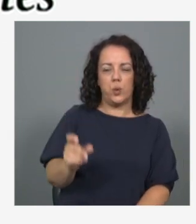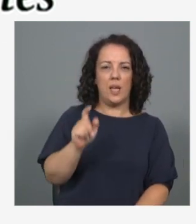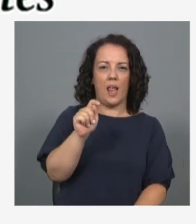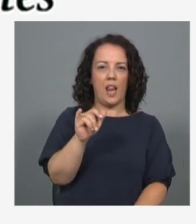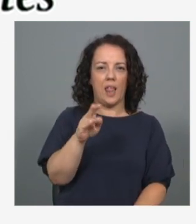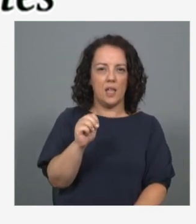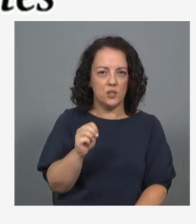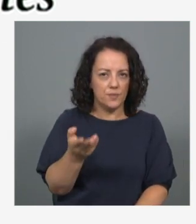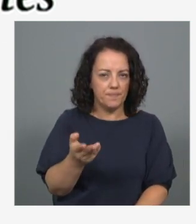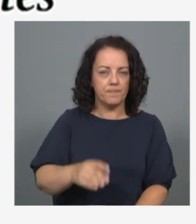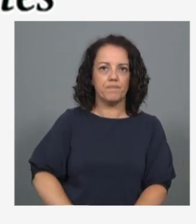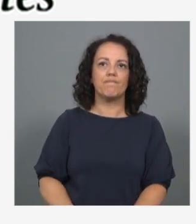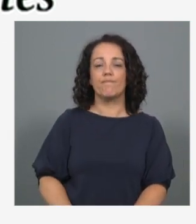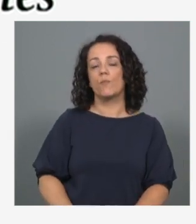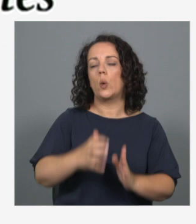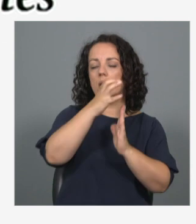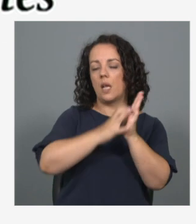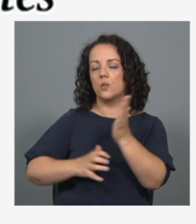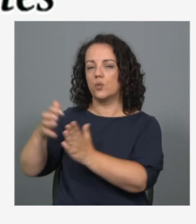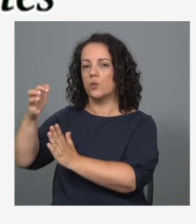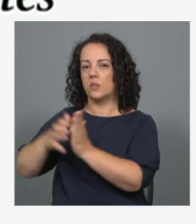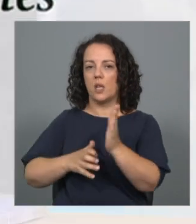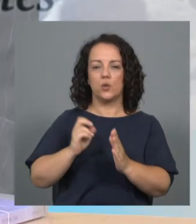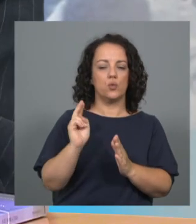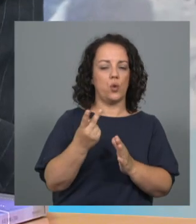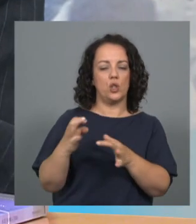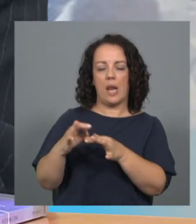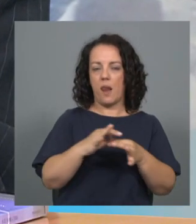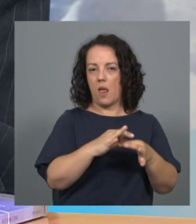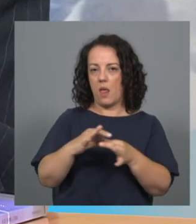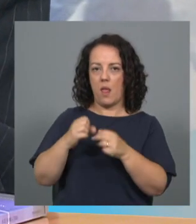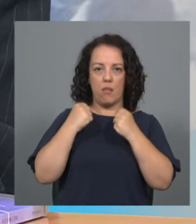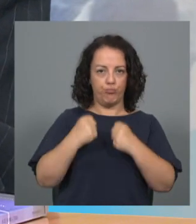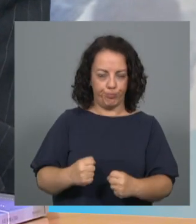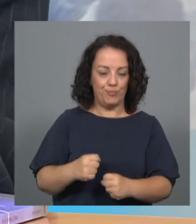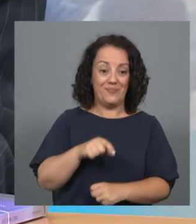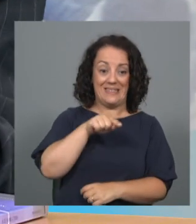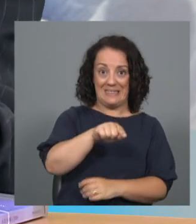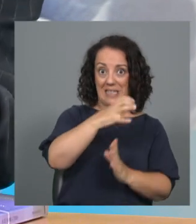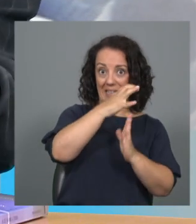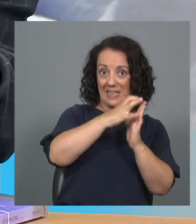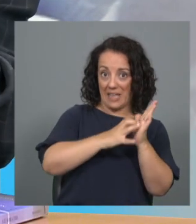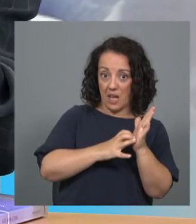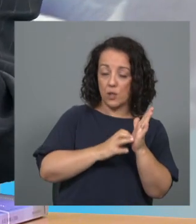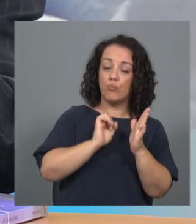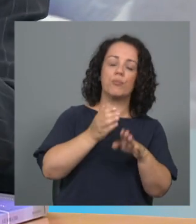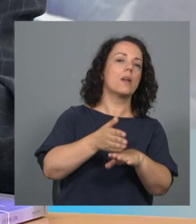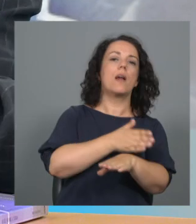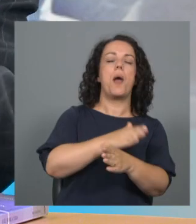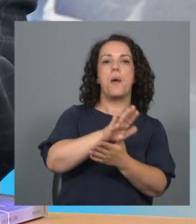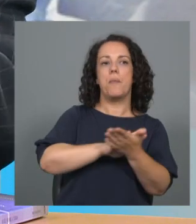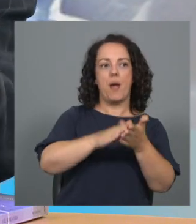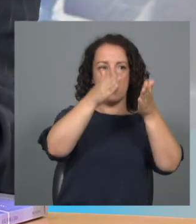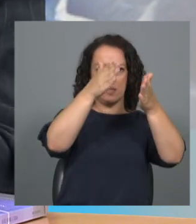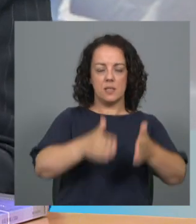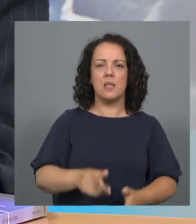Os dois textos têm têm uma relação, e este texto, que tem por base a figura de Elias, que é uma